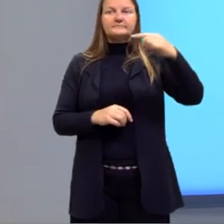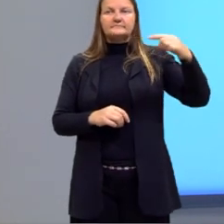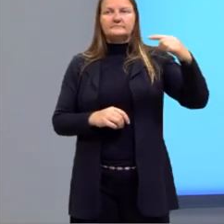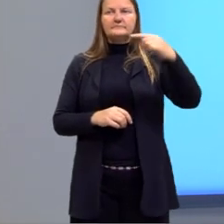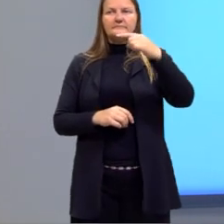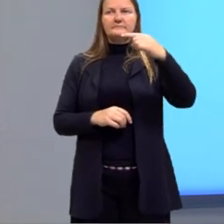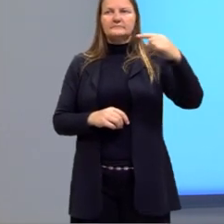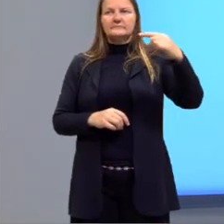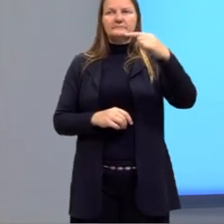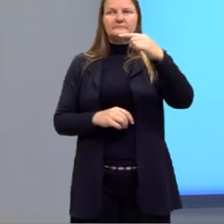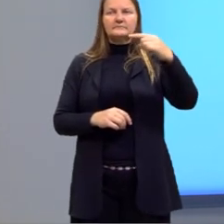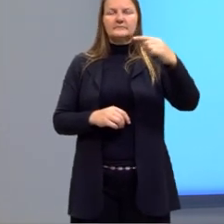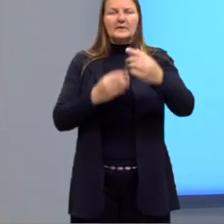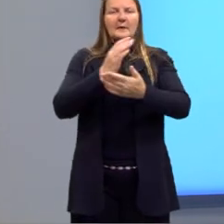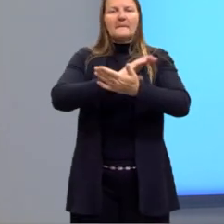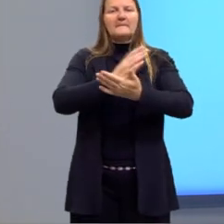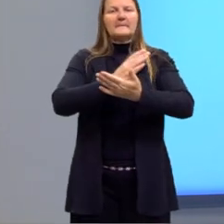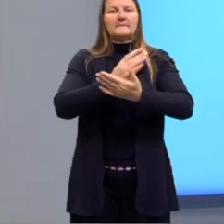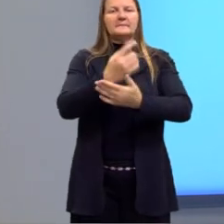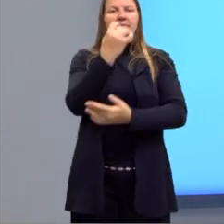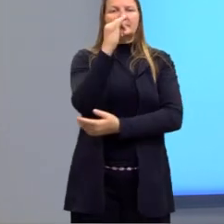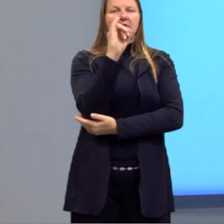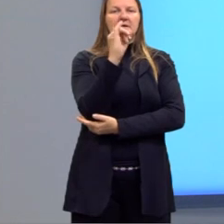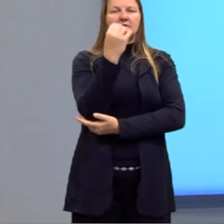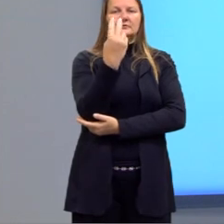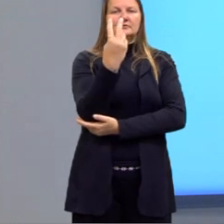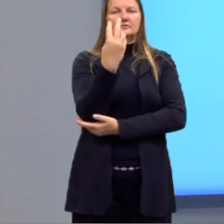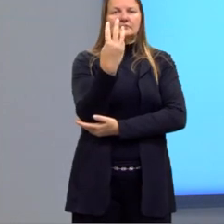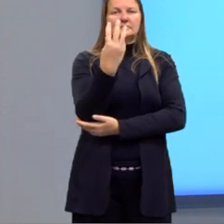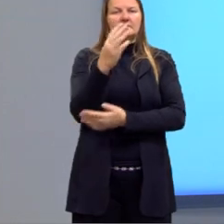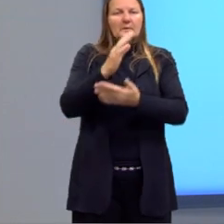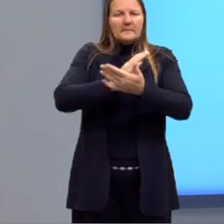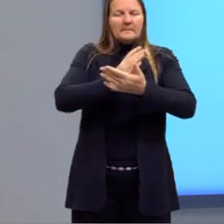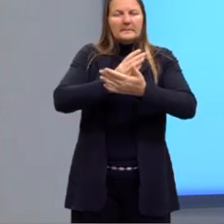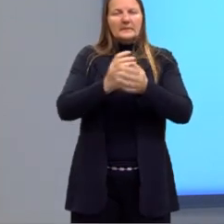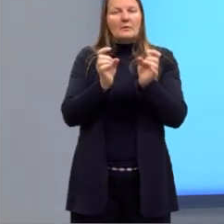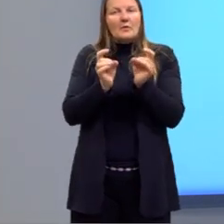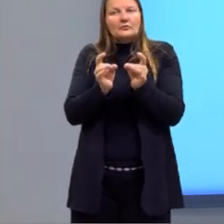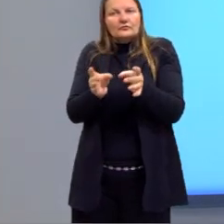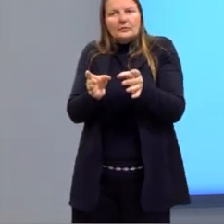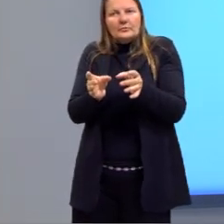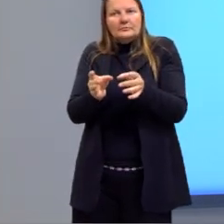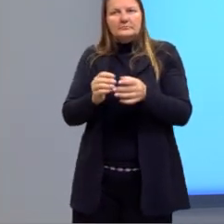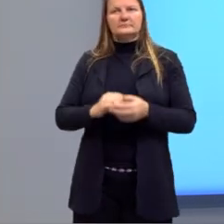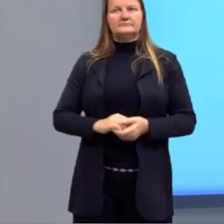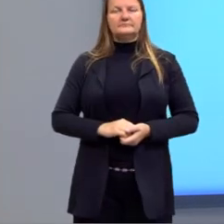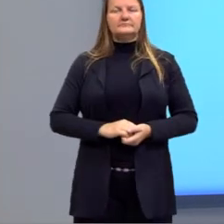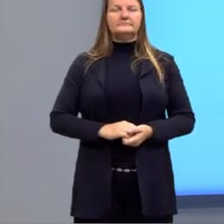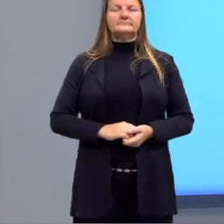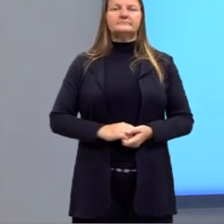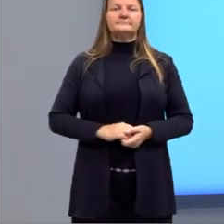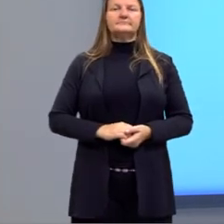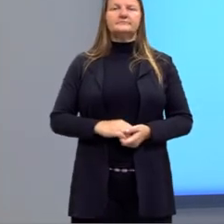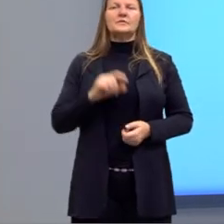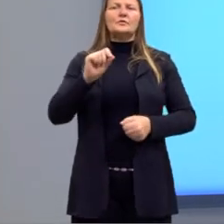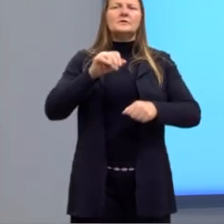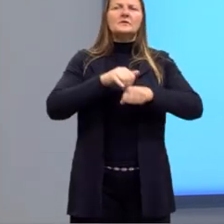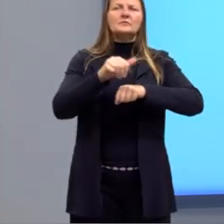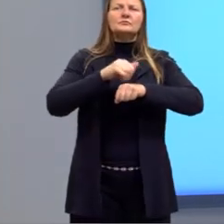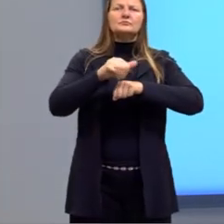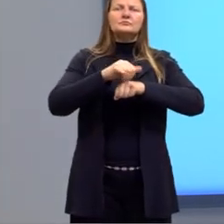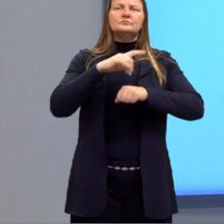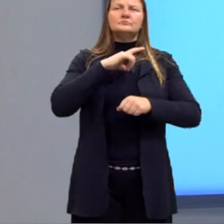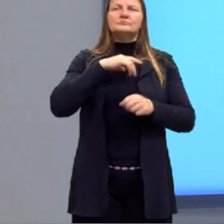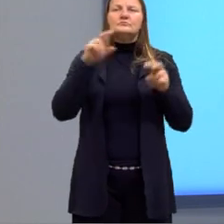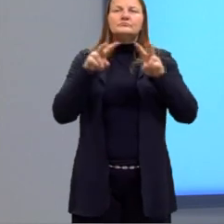chamei de modo intermediário di23 porque é o que tá sobrando certo bom que que acontece né